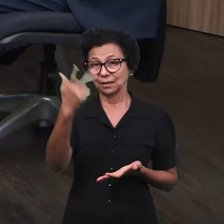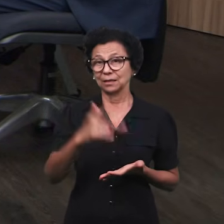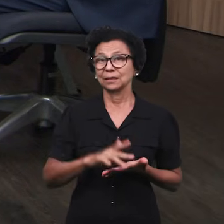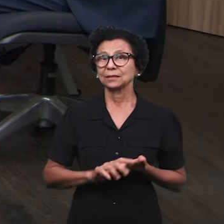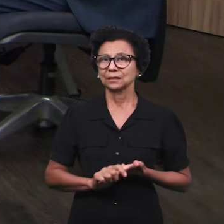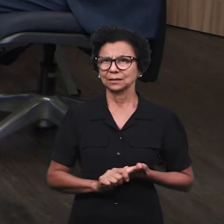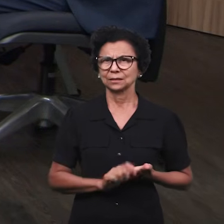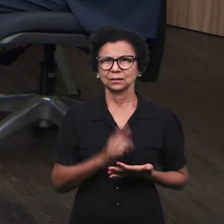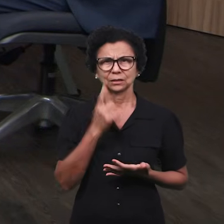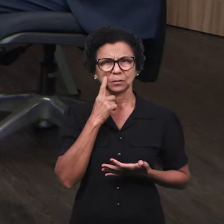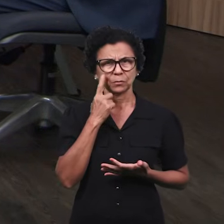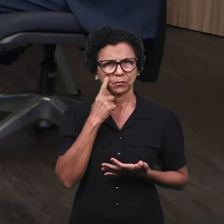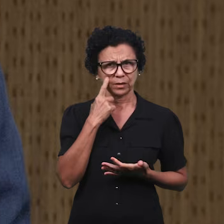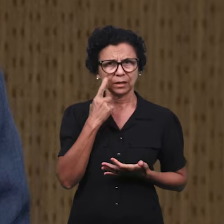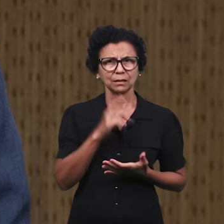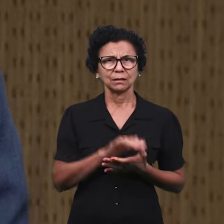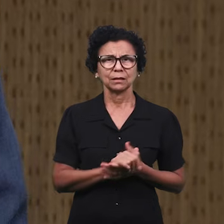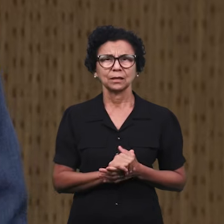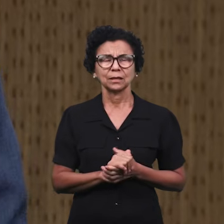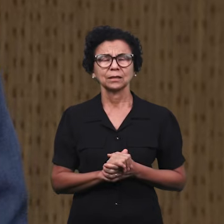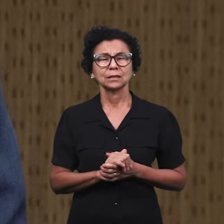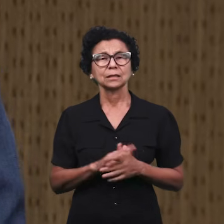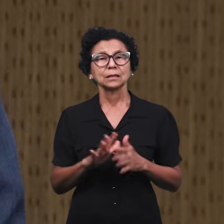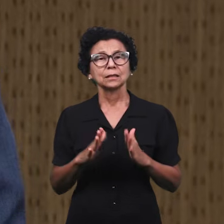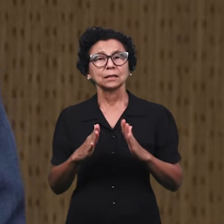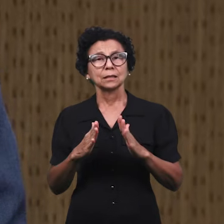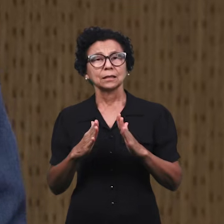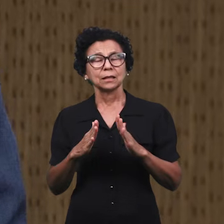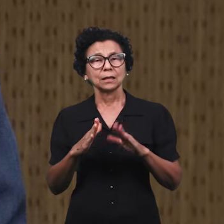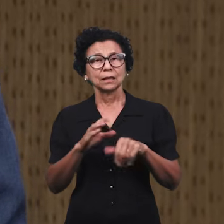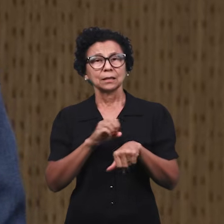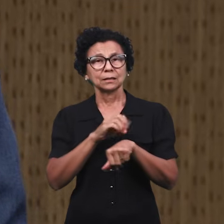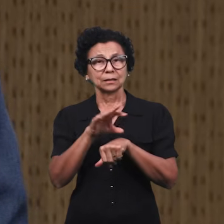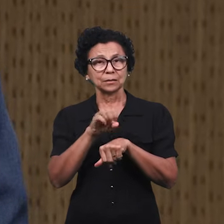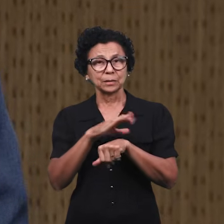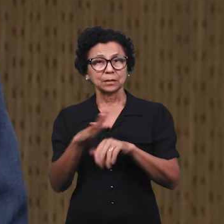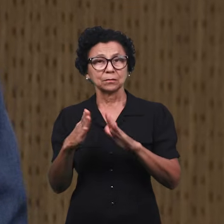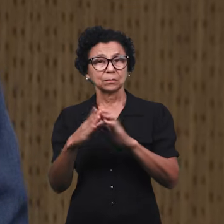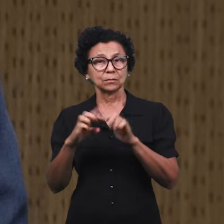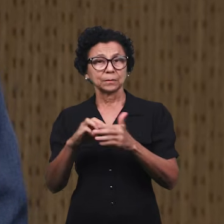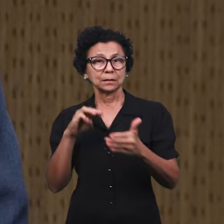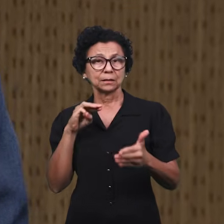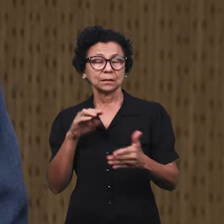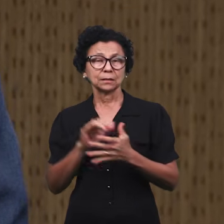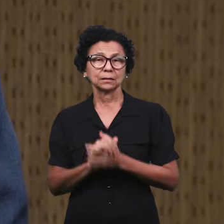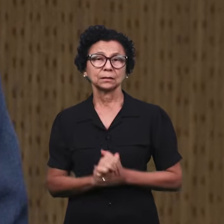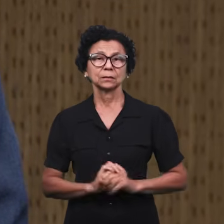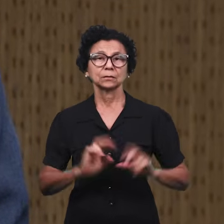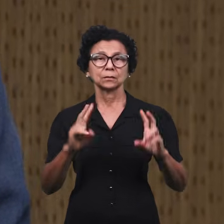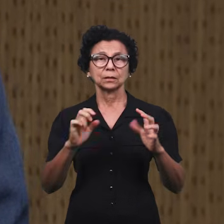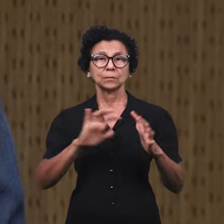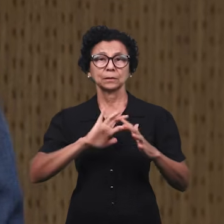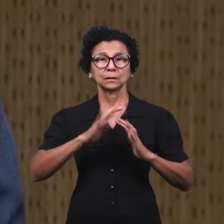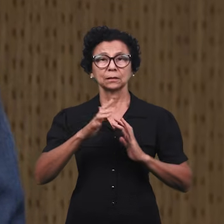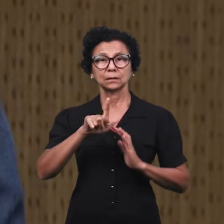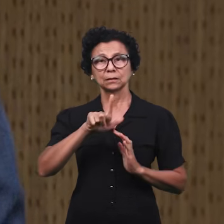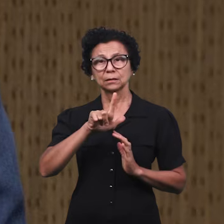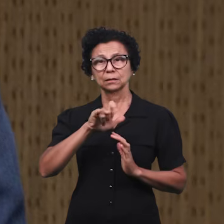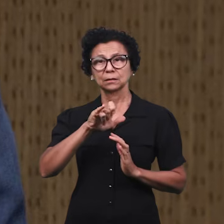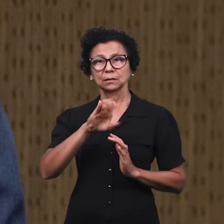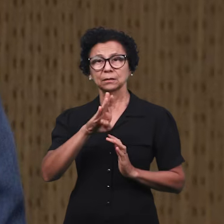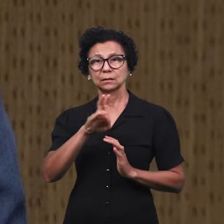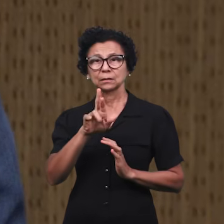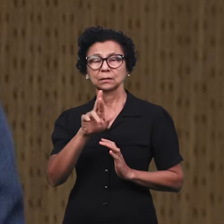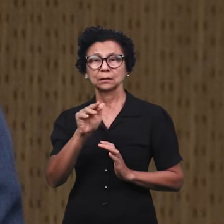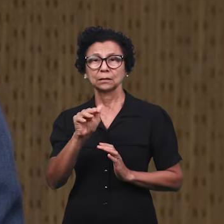da igreja, né, pastor, como o senhor comentou. Então começa agora o programa com o tema Libras, e Priscila Lopes é